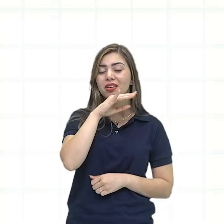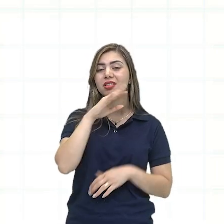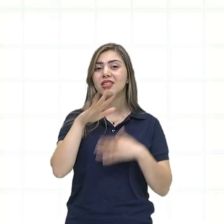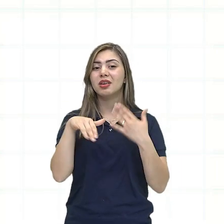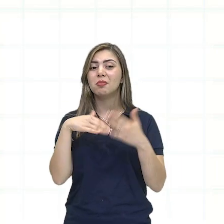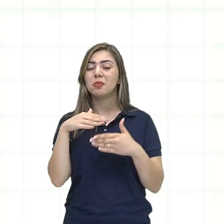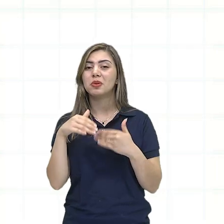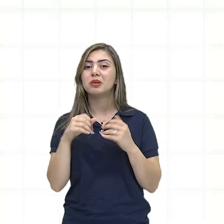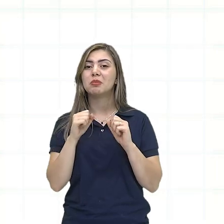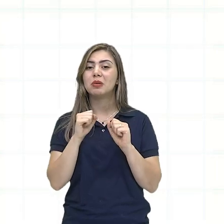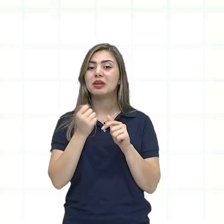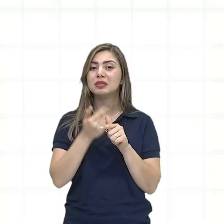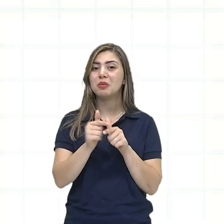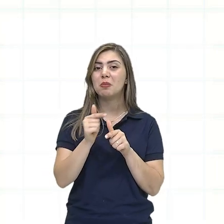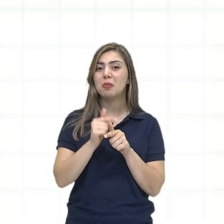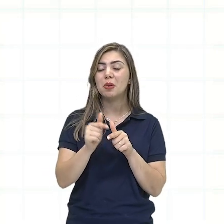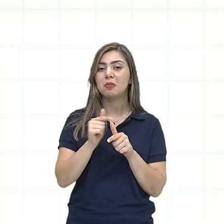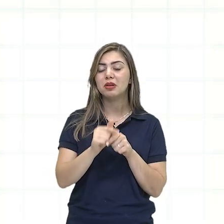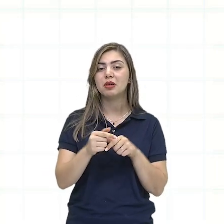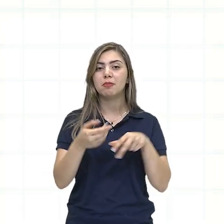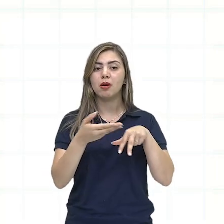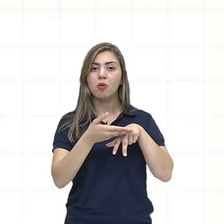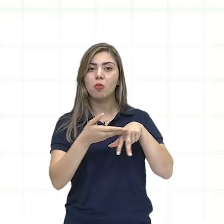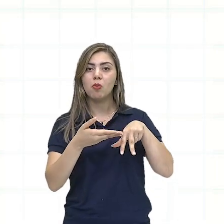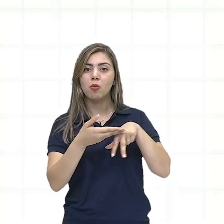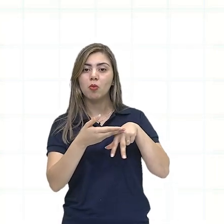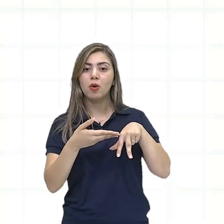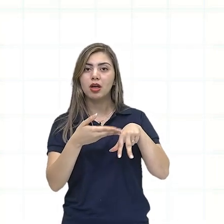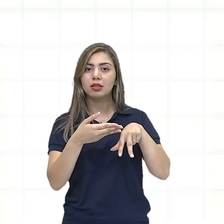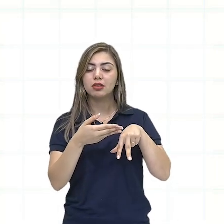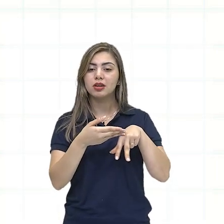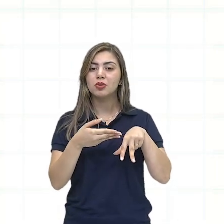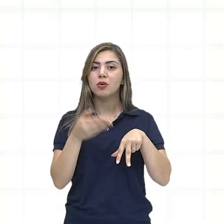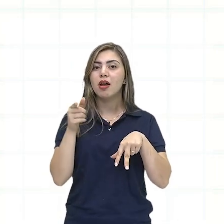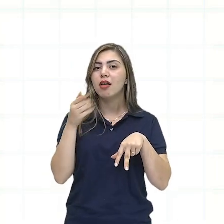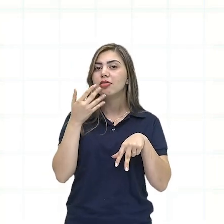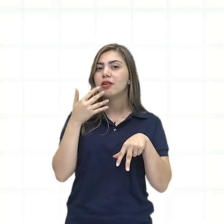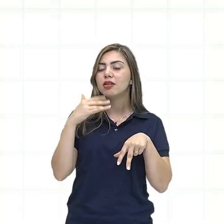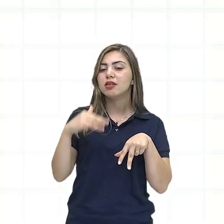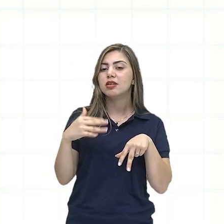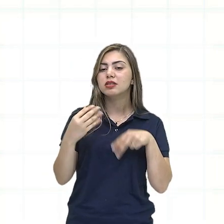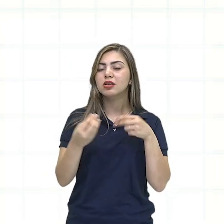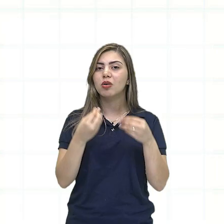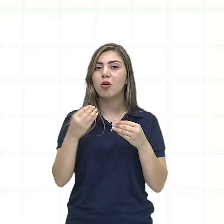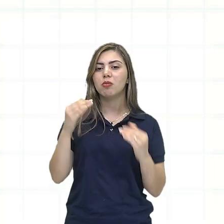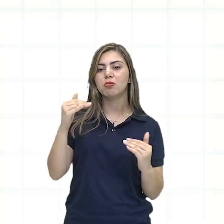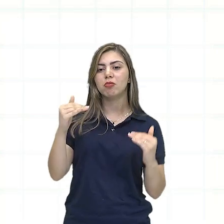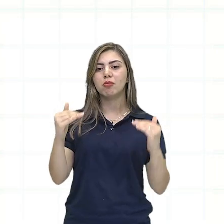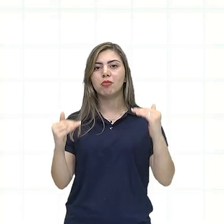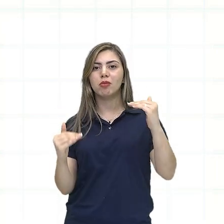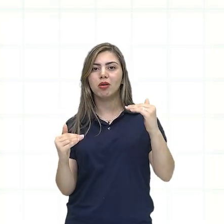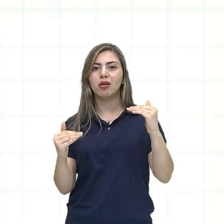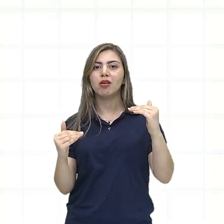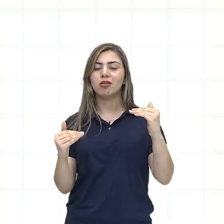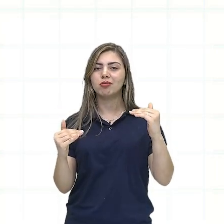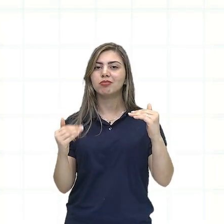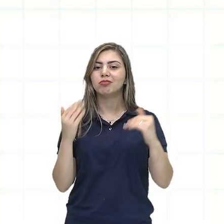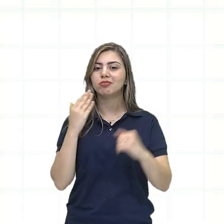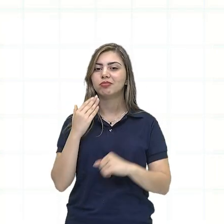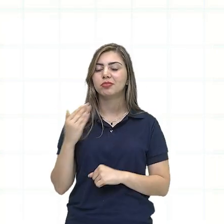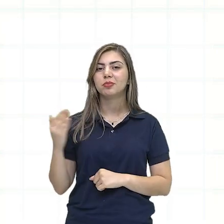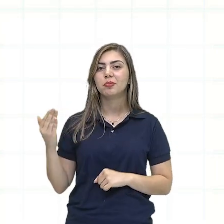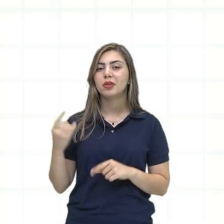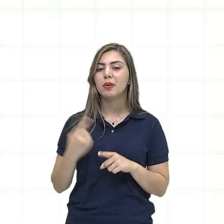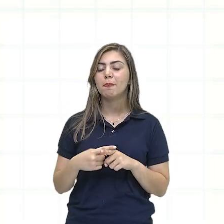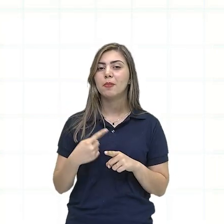ocasionar um desequilíbrio ali na região do quadril. Percebam que o quadril dessa criança é um quadril desequilibrado,